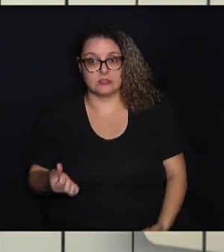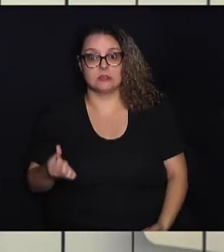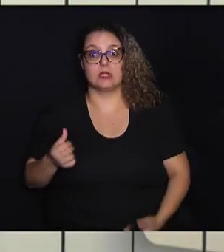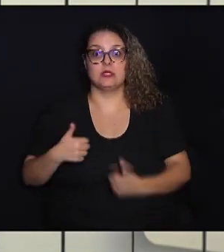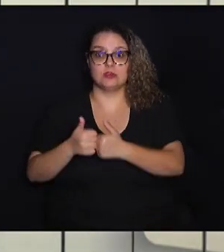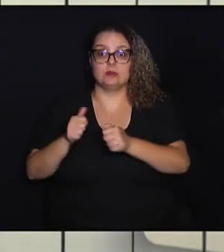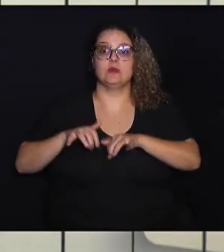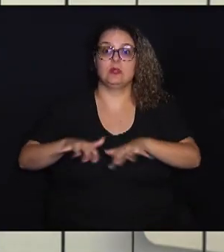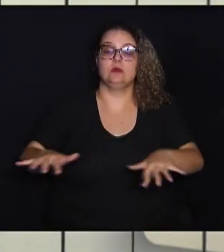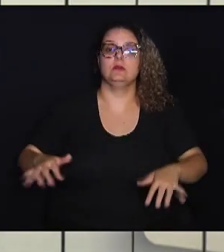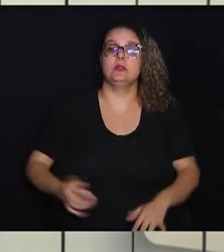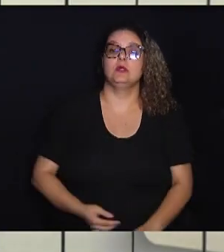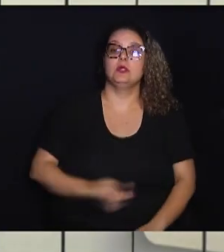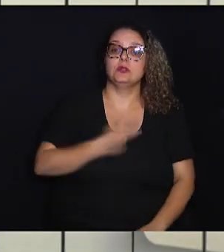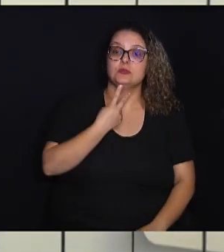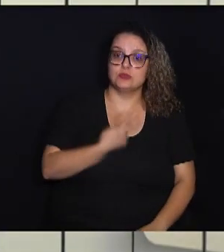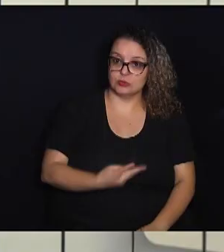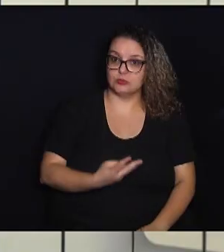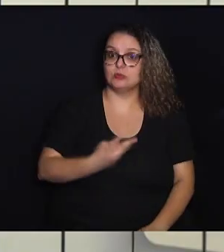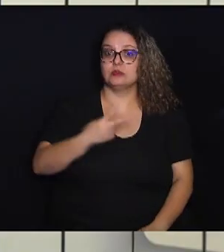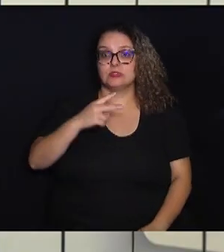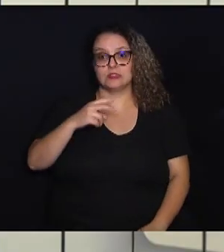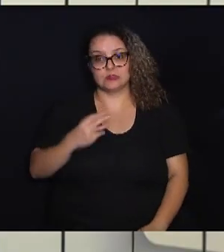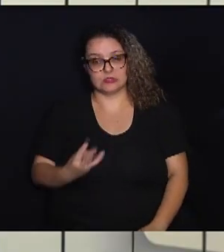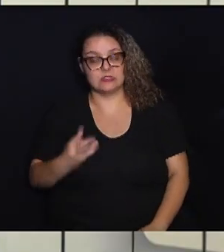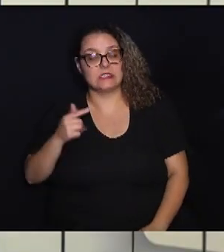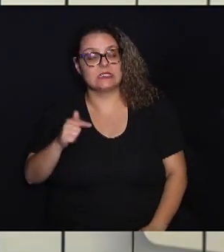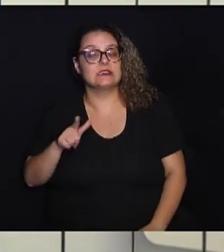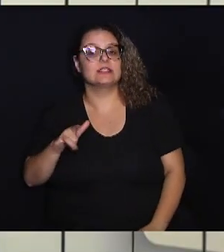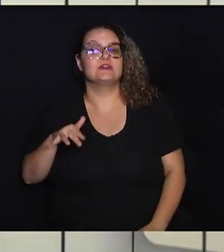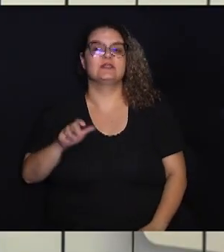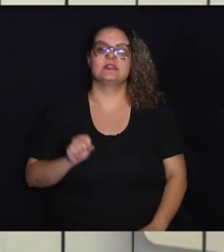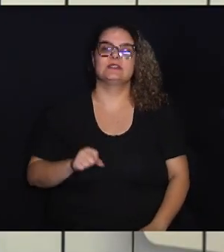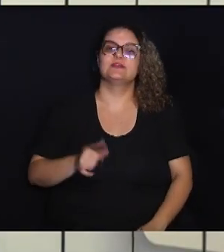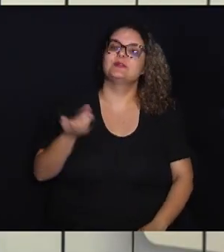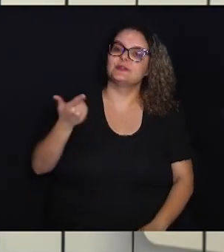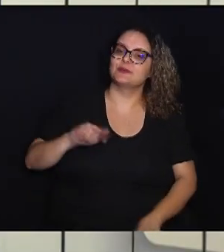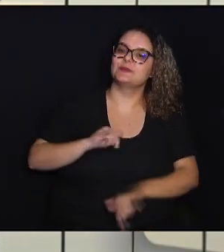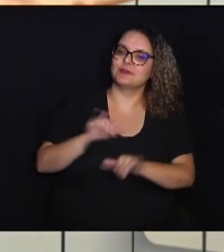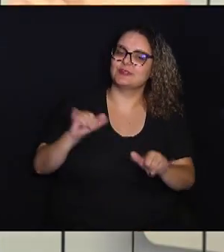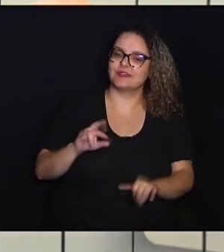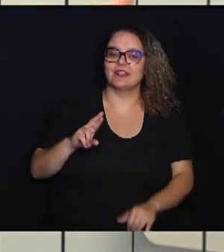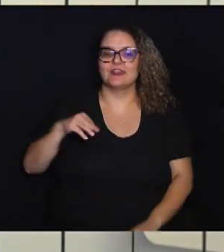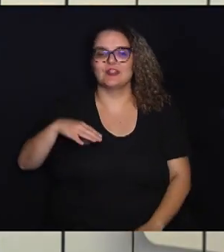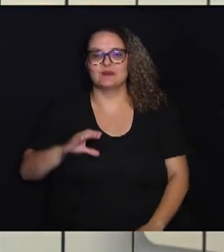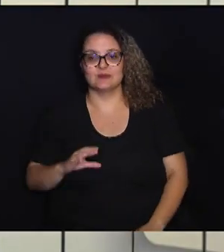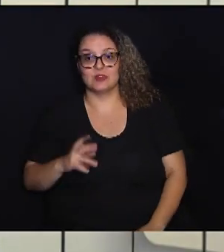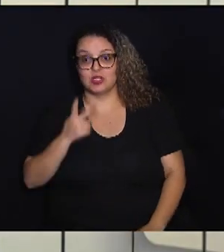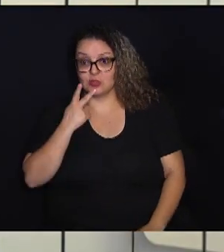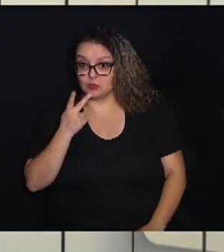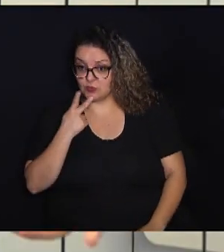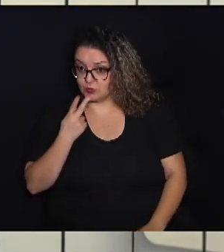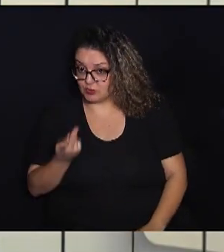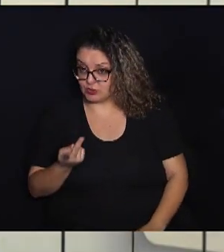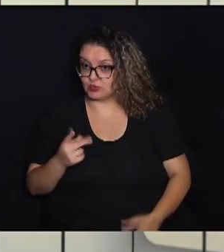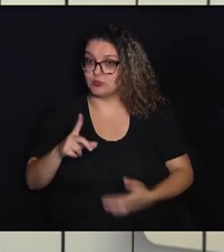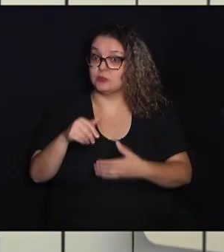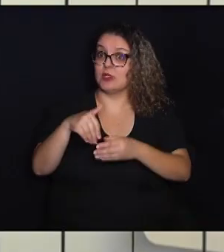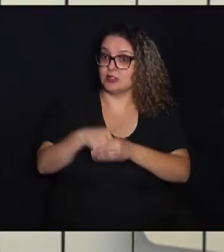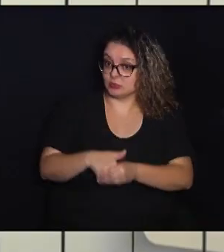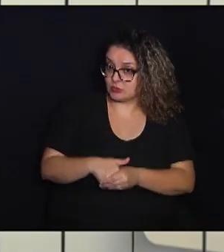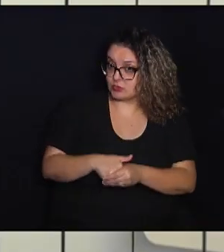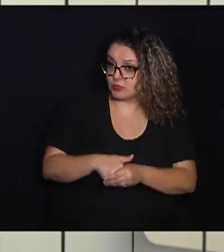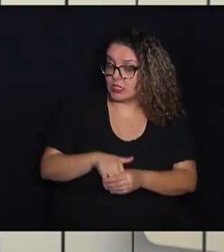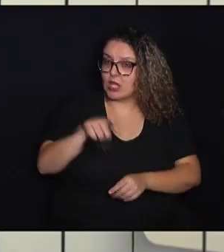em 237 linhas. A gente segue aqui com as notícias da metrópole e falando sobre as eleições.